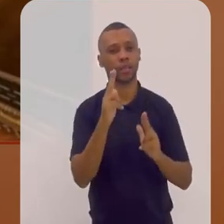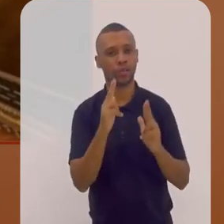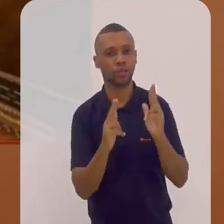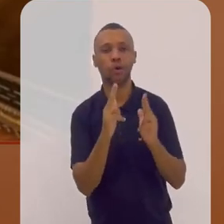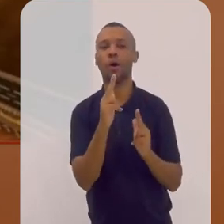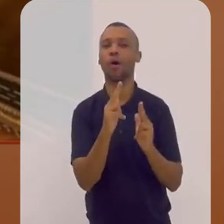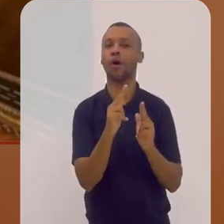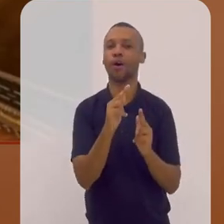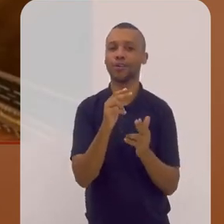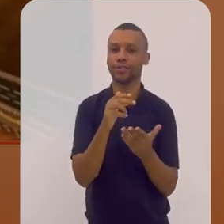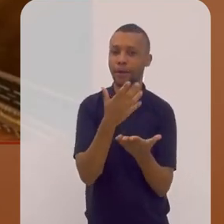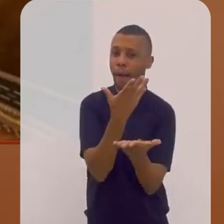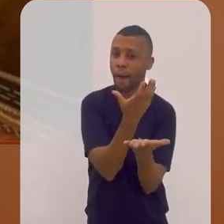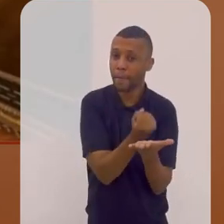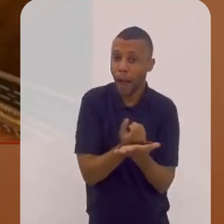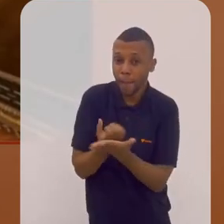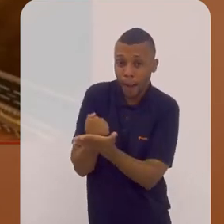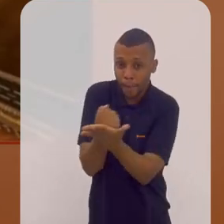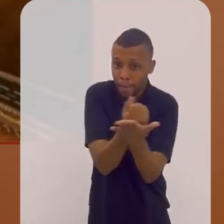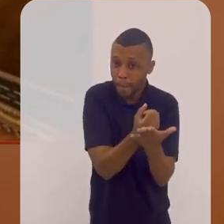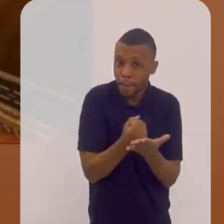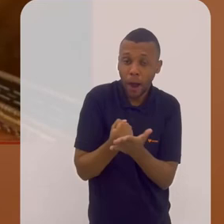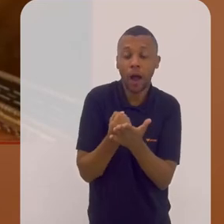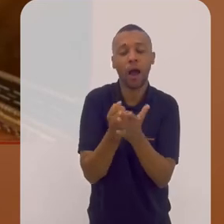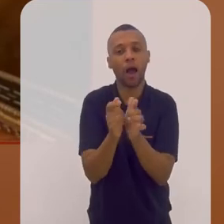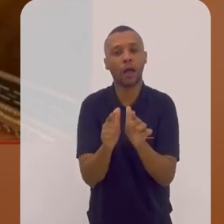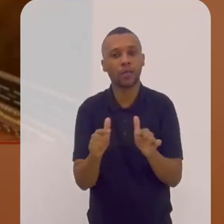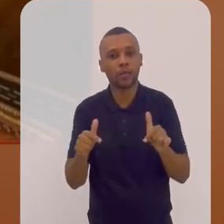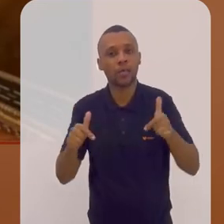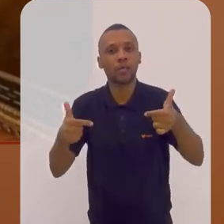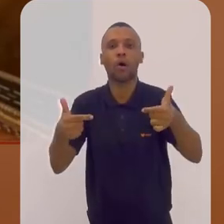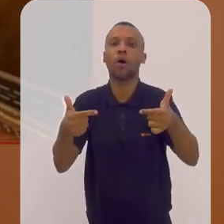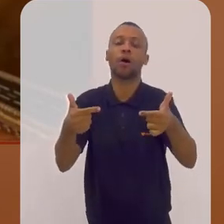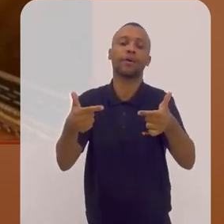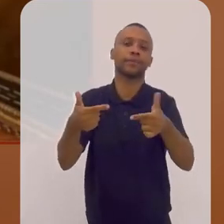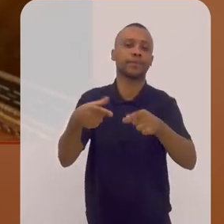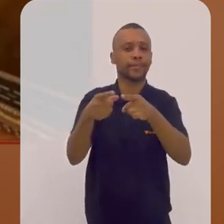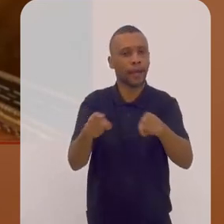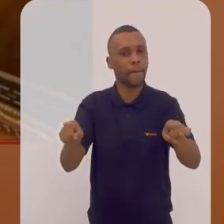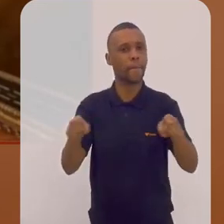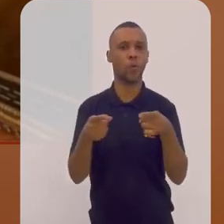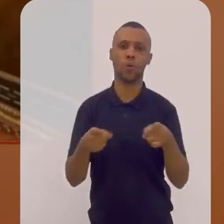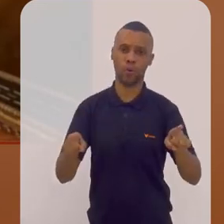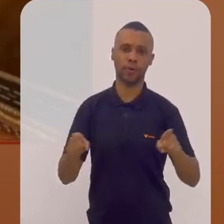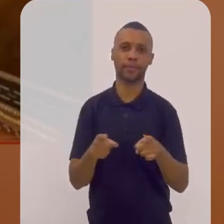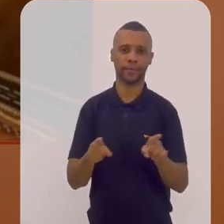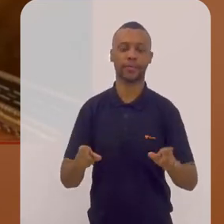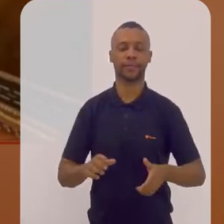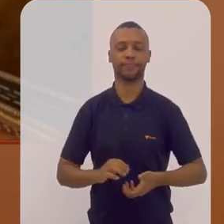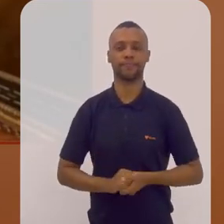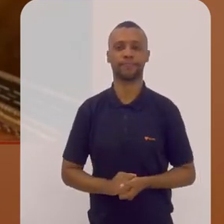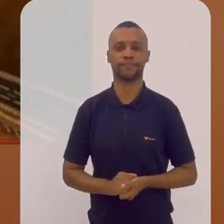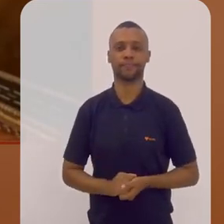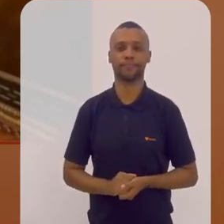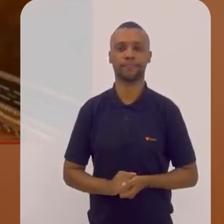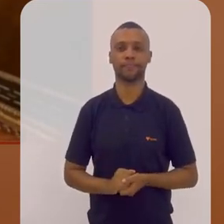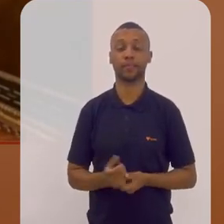às edições, às gravações, às execuções, né?